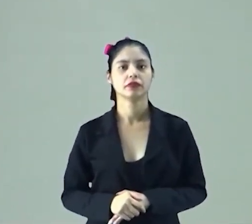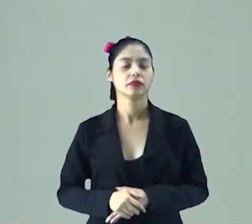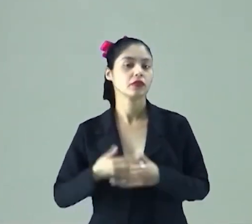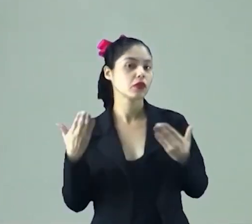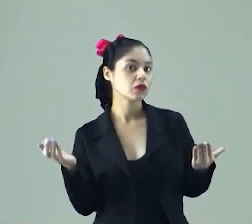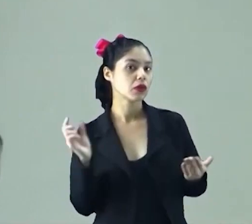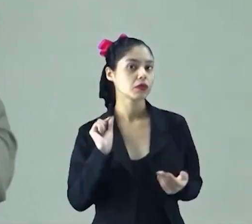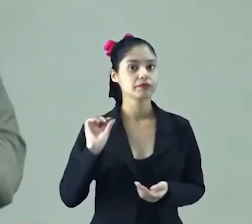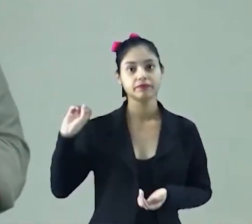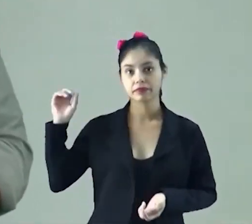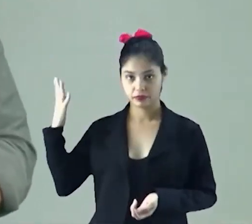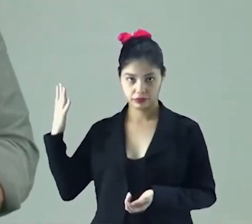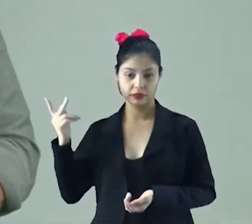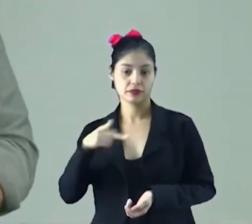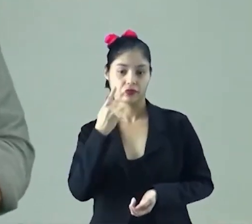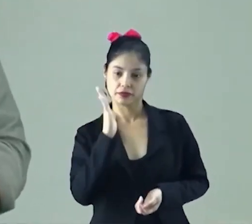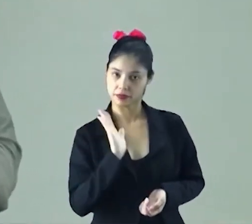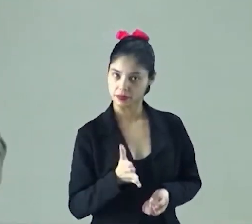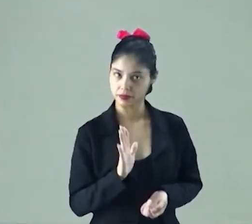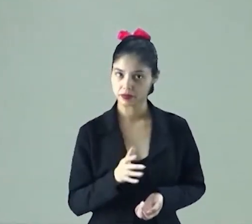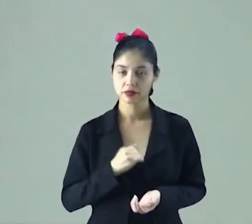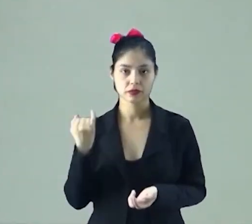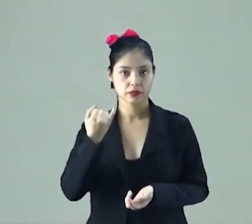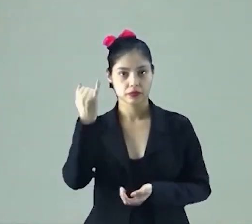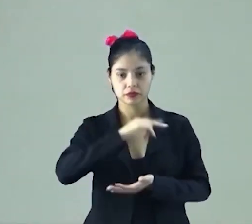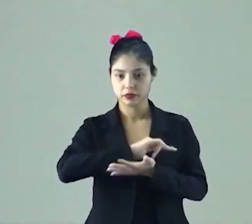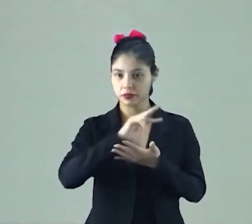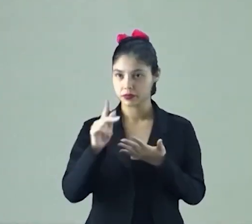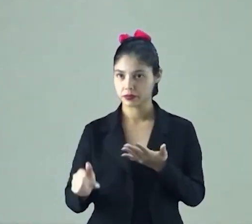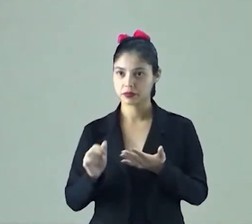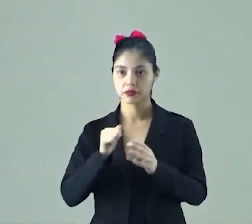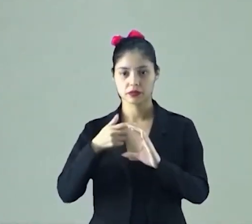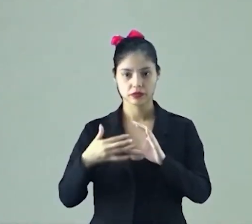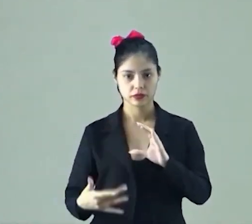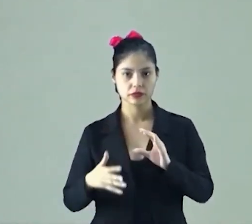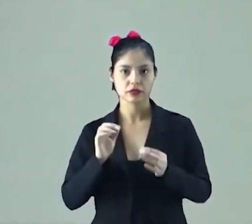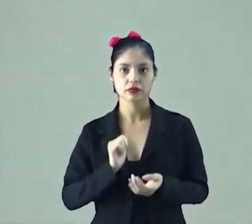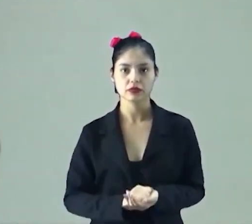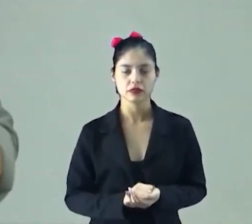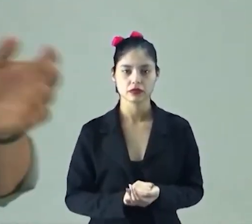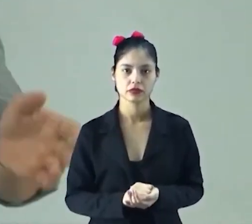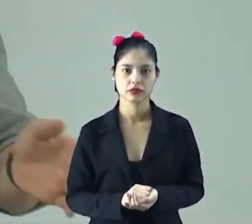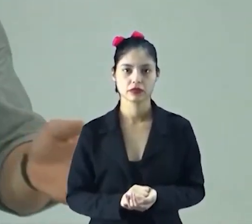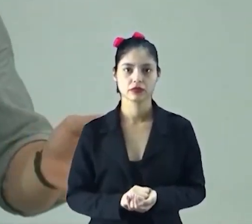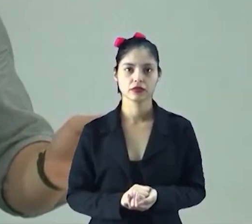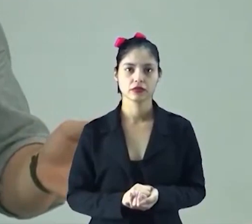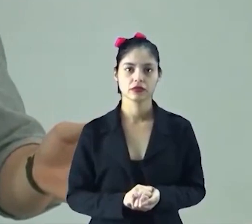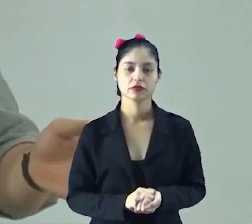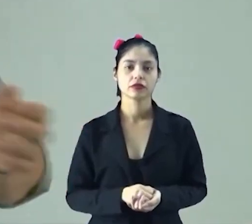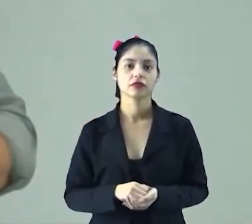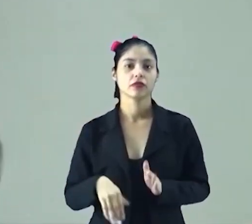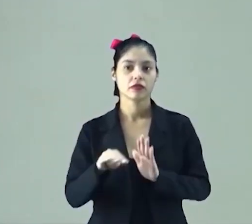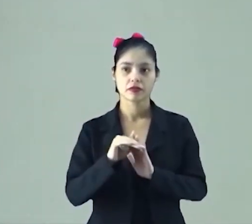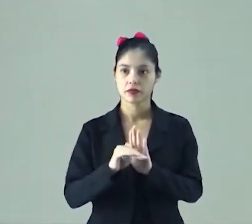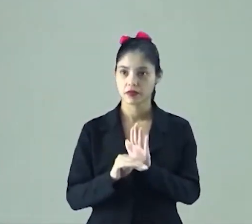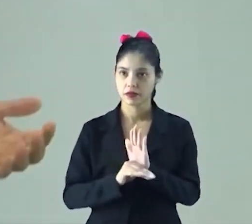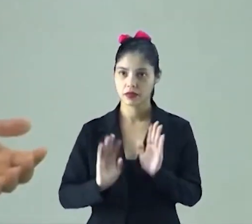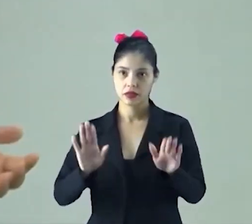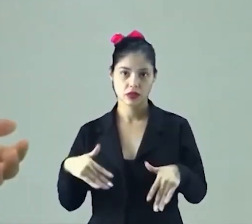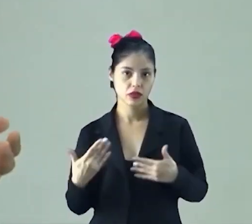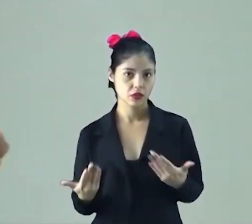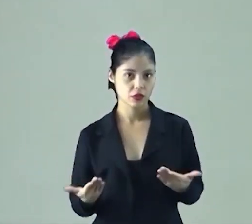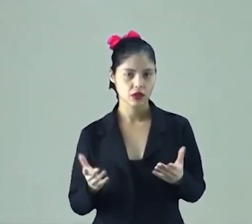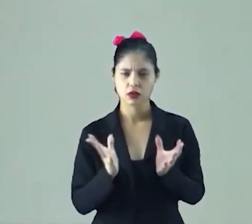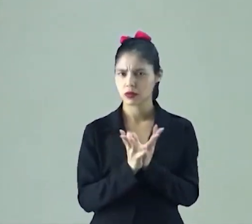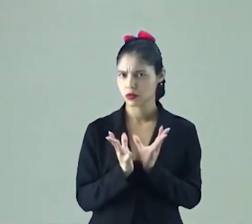Então, o que acontece? A gente já falou sobre a importância e diversidade das espécies, a gente já falou também sobre as principais classificações e quais